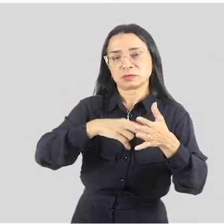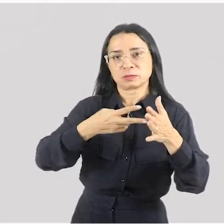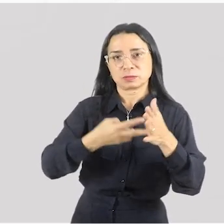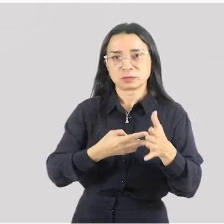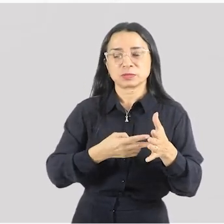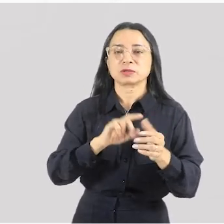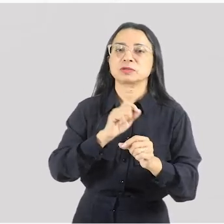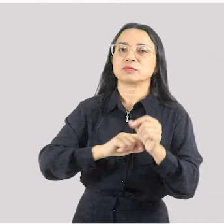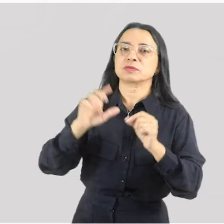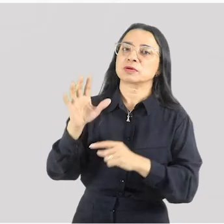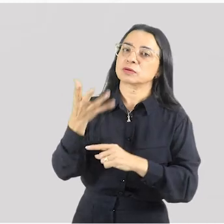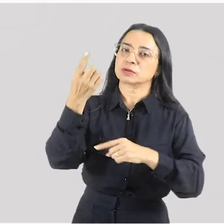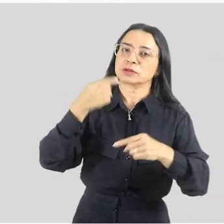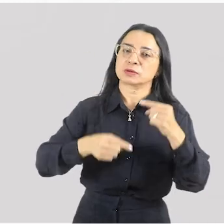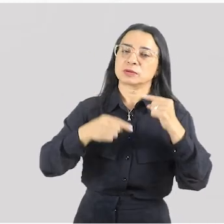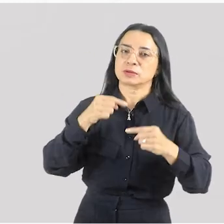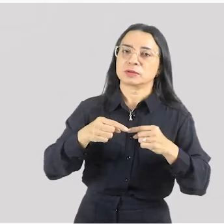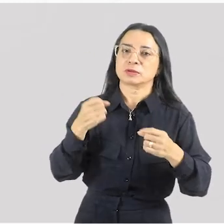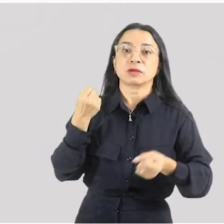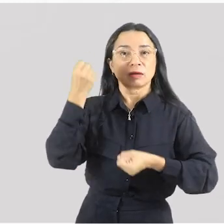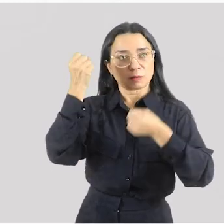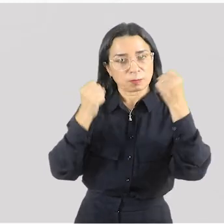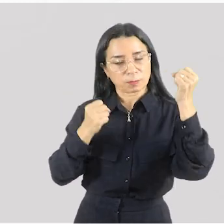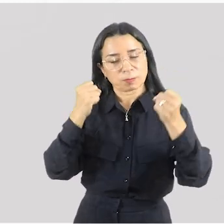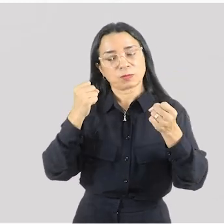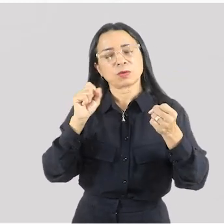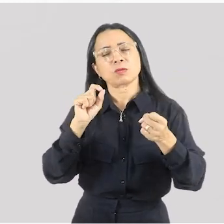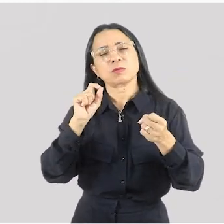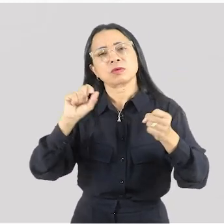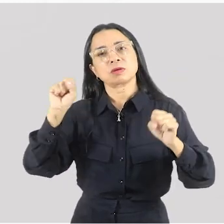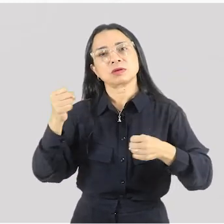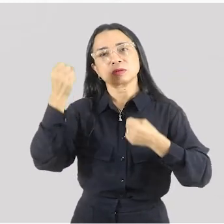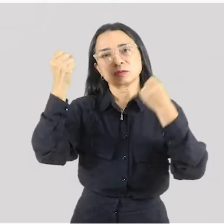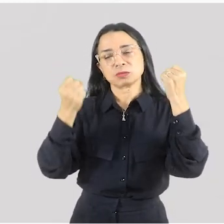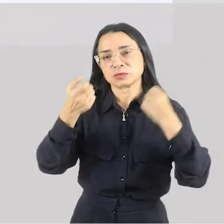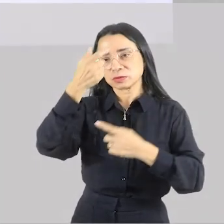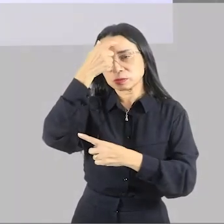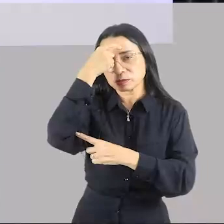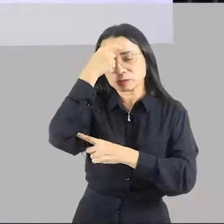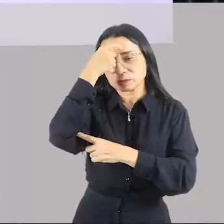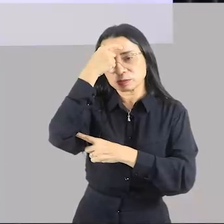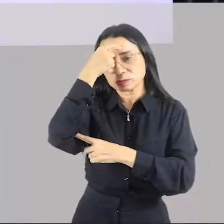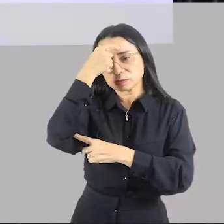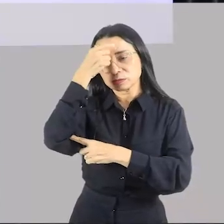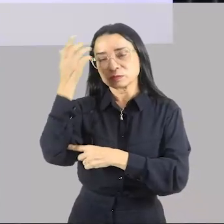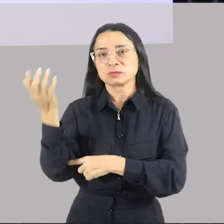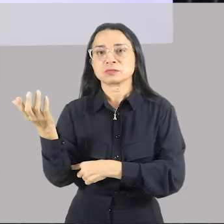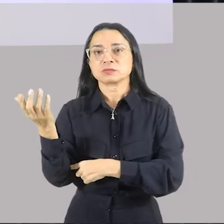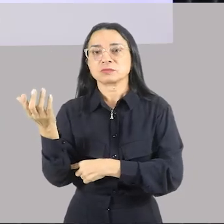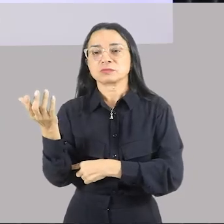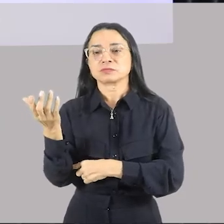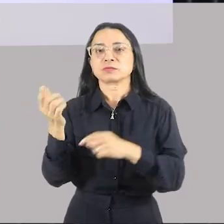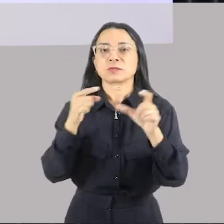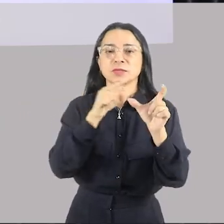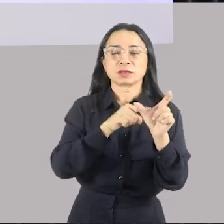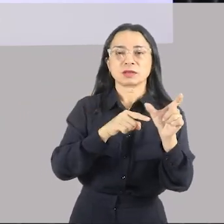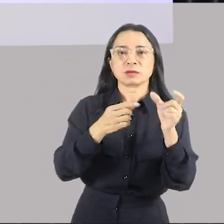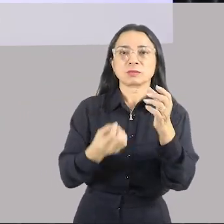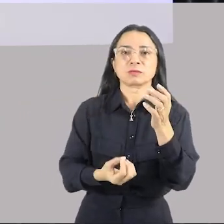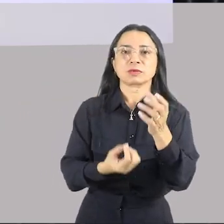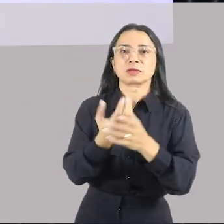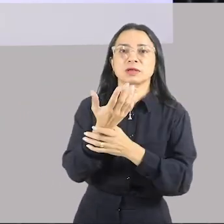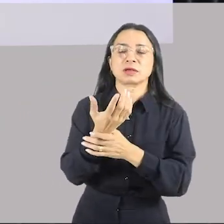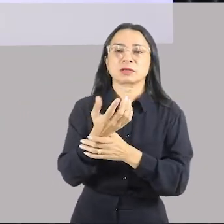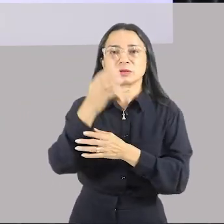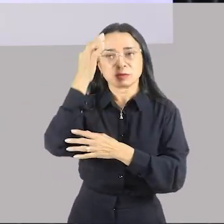o caso da indústria da consciência, isso é muito importante esse termo, tá? Indústria da consciência. É um termo criado